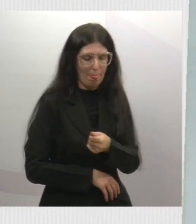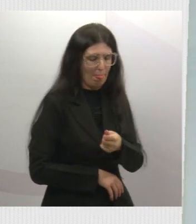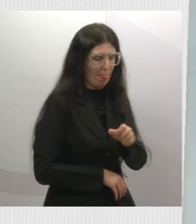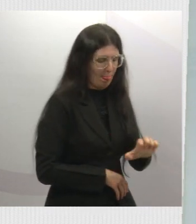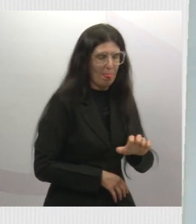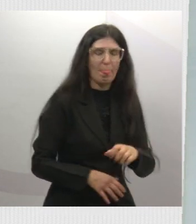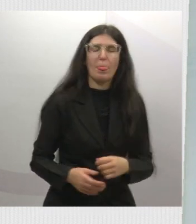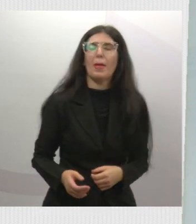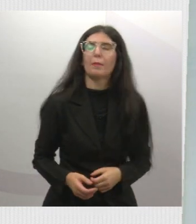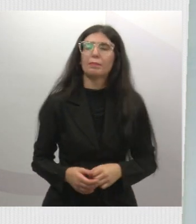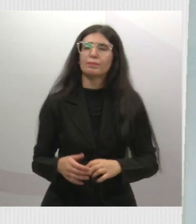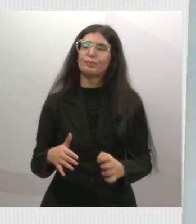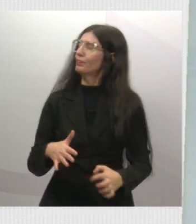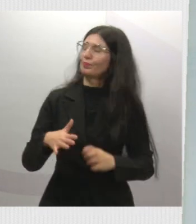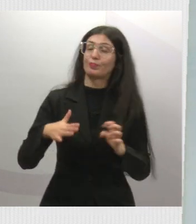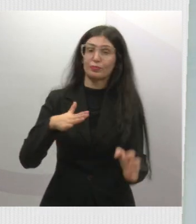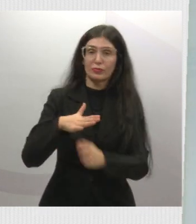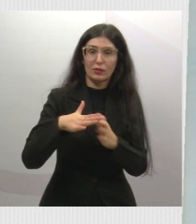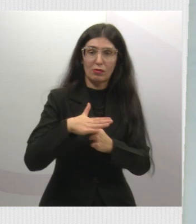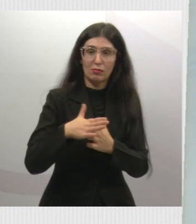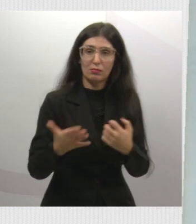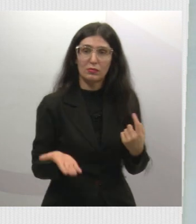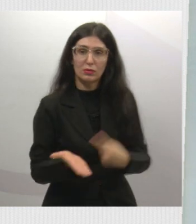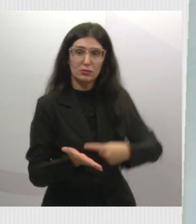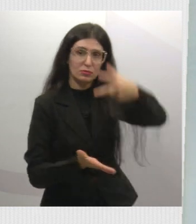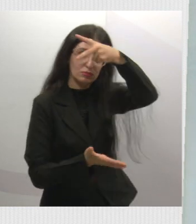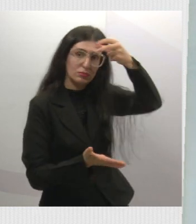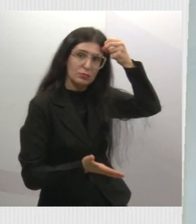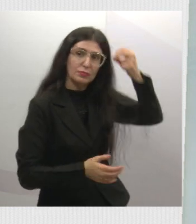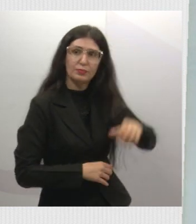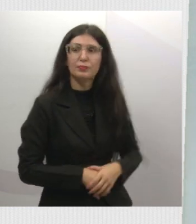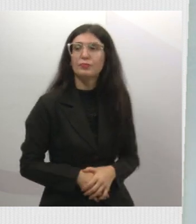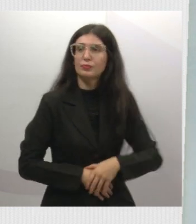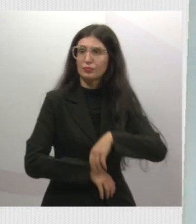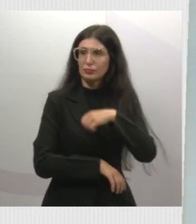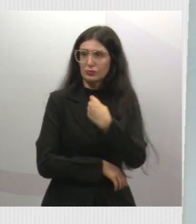Foi projetada uma meta orçamentária de